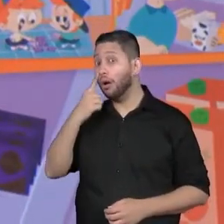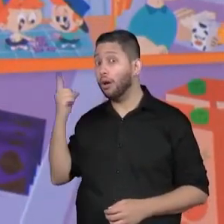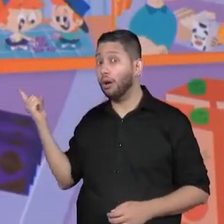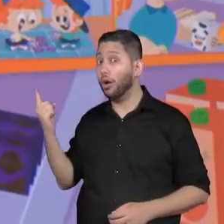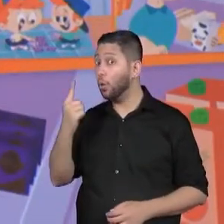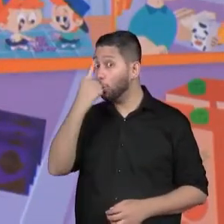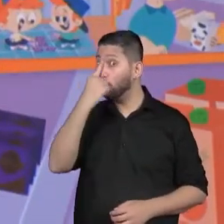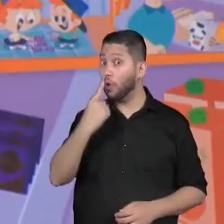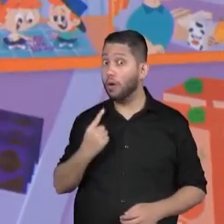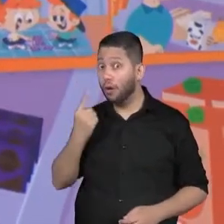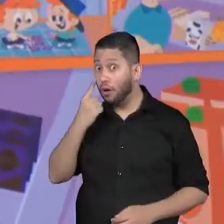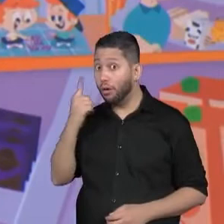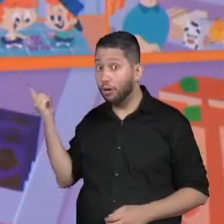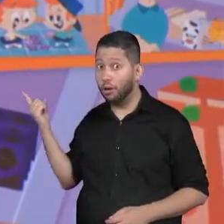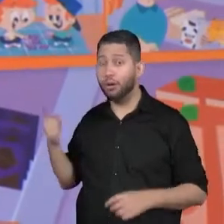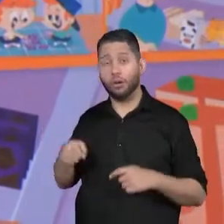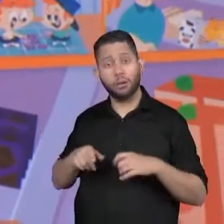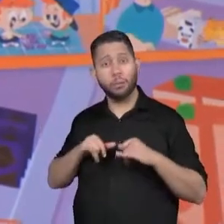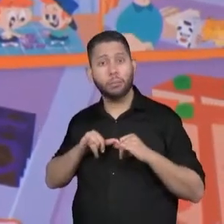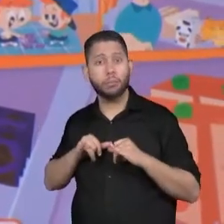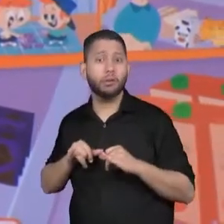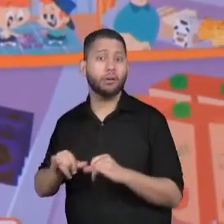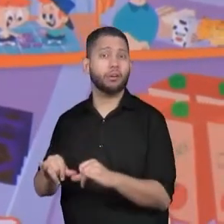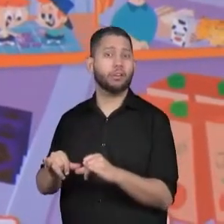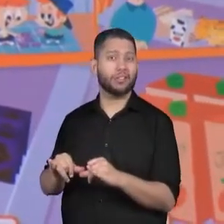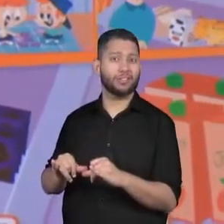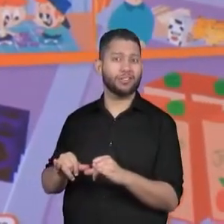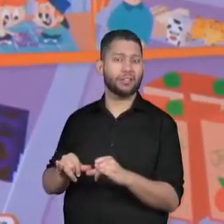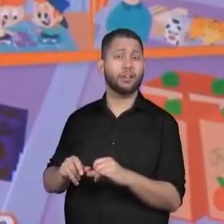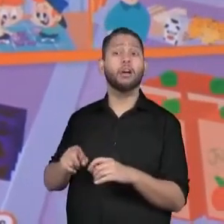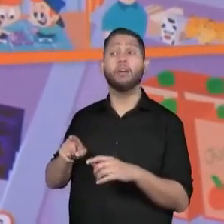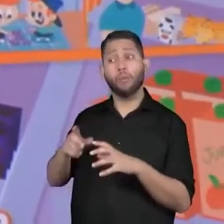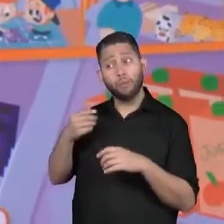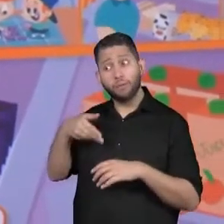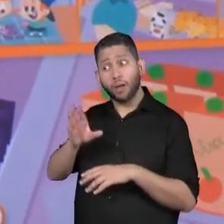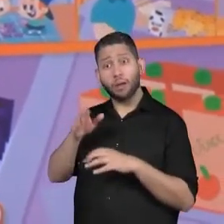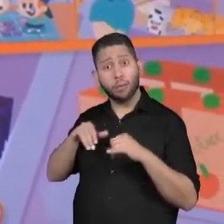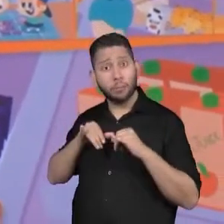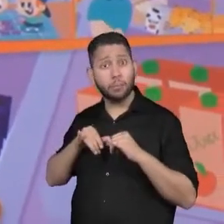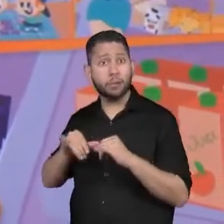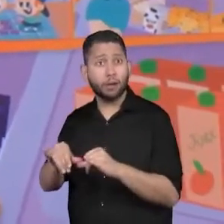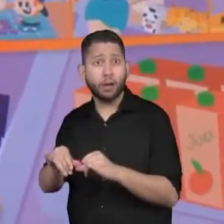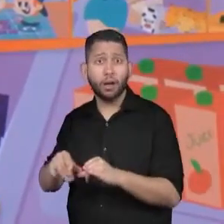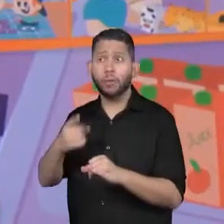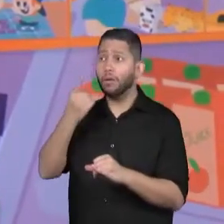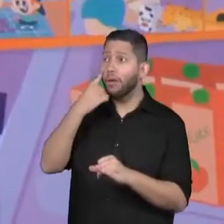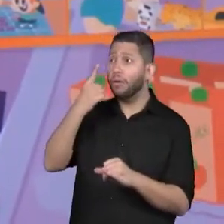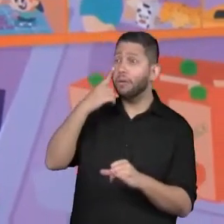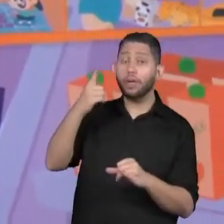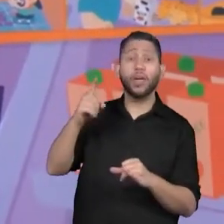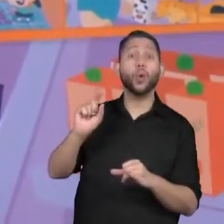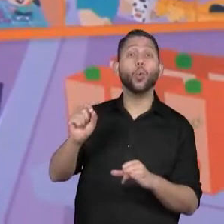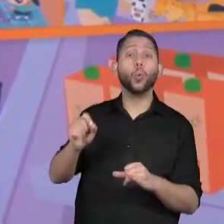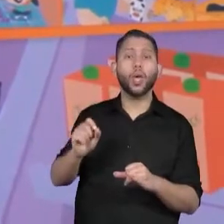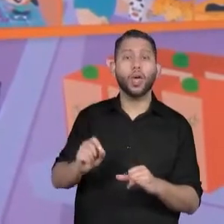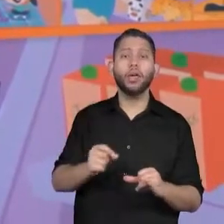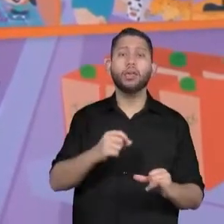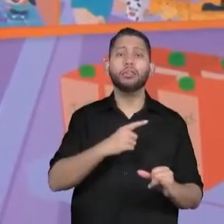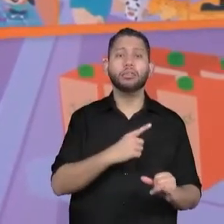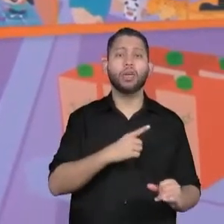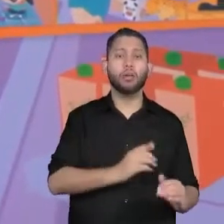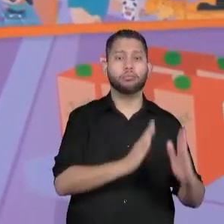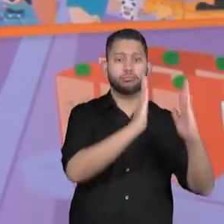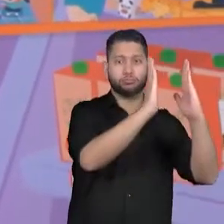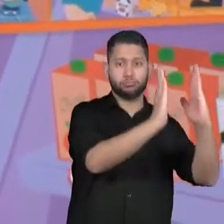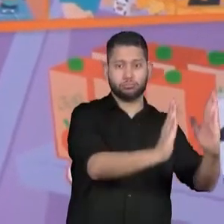John tá lá no supermercado. E no supermercado, we have the aisles, né? A gente tem os corredores, and the shelves,